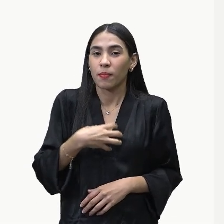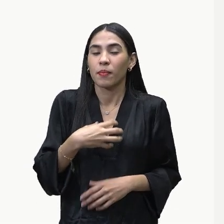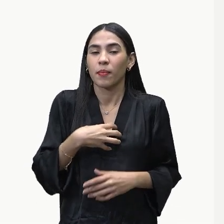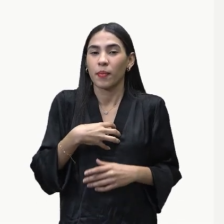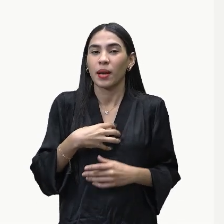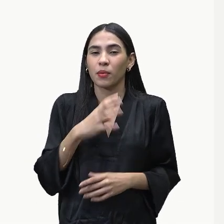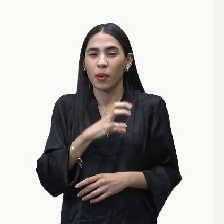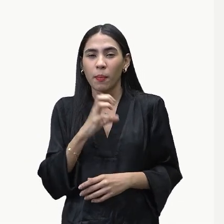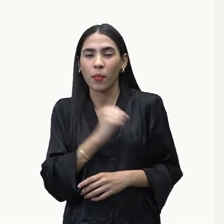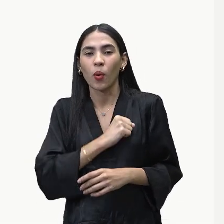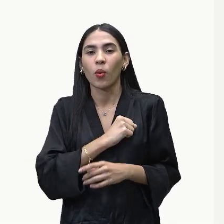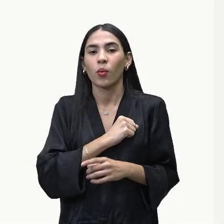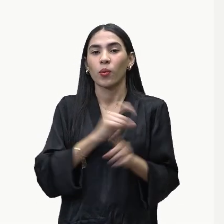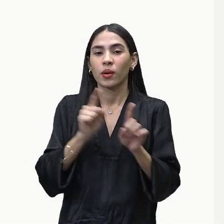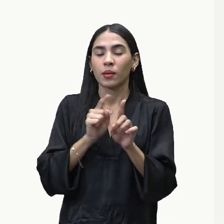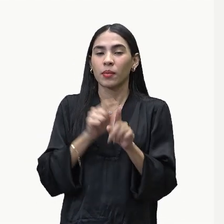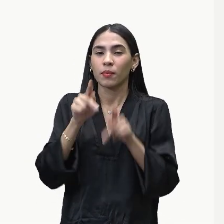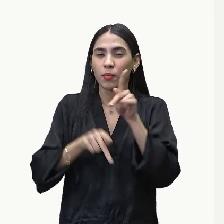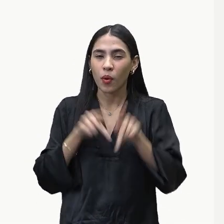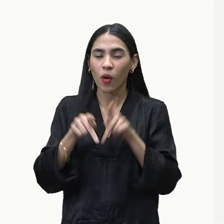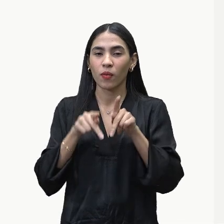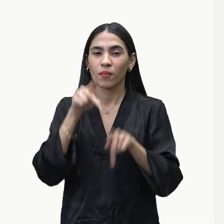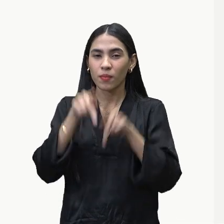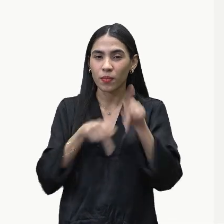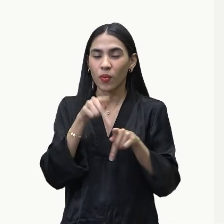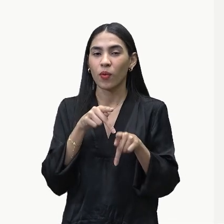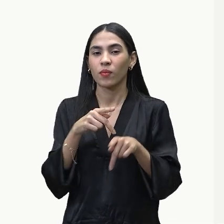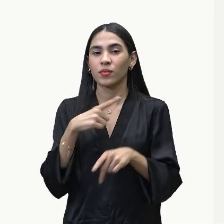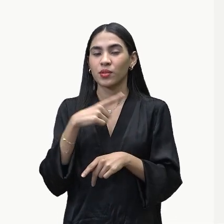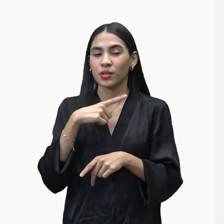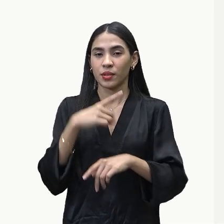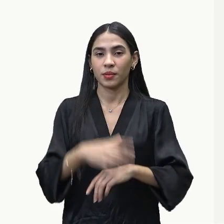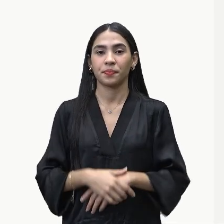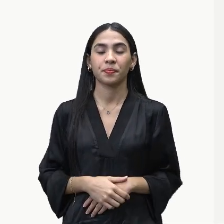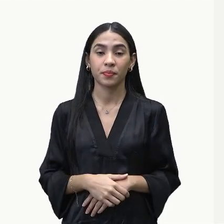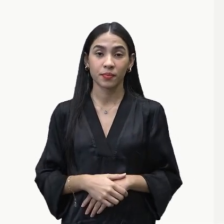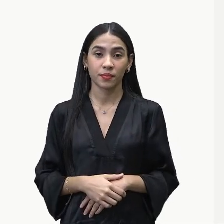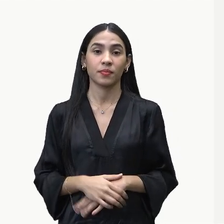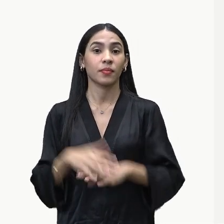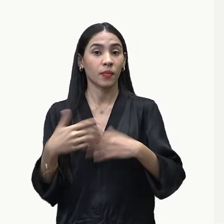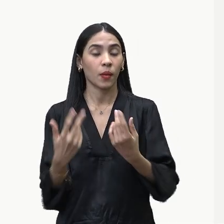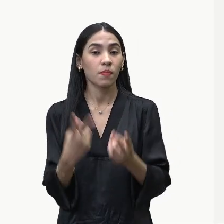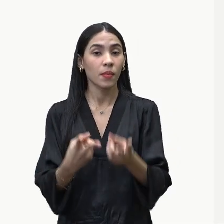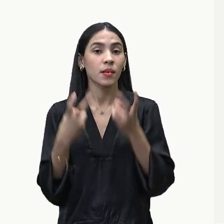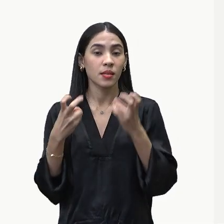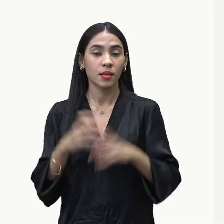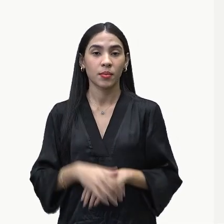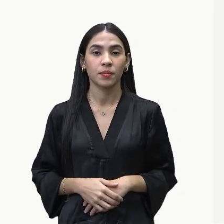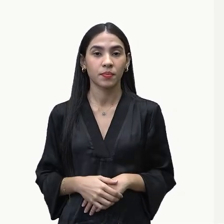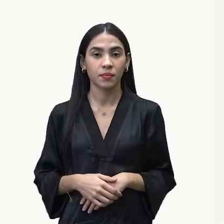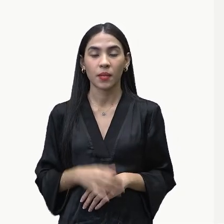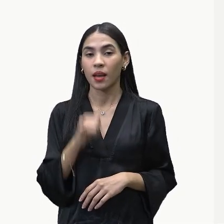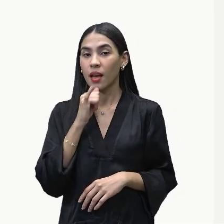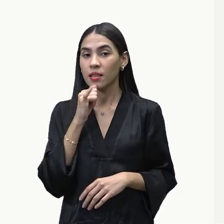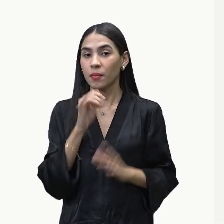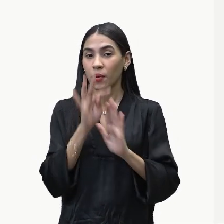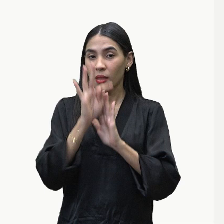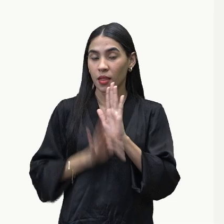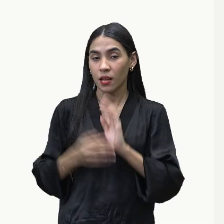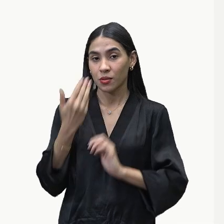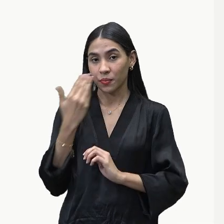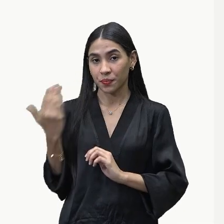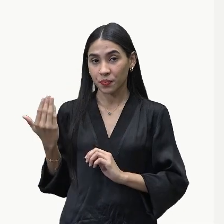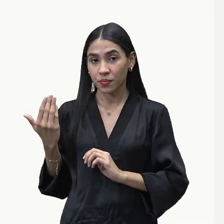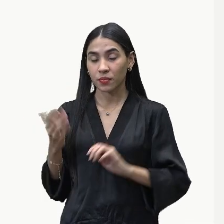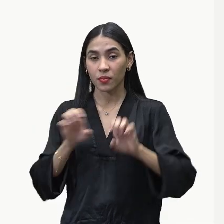e eu a alma de sonhos povoada eu tinha, ok? Observem, gente, como esse texto aqui,